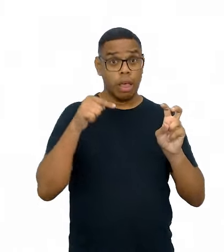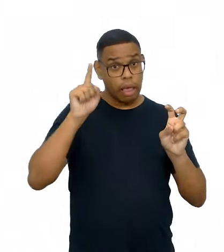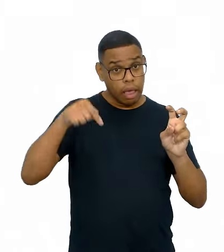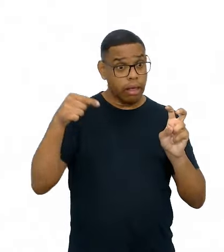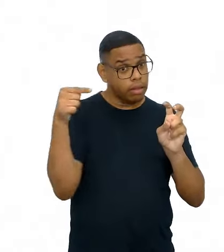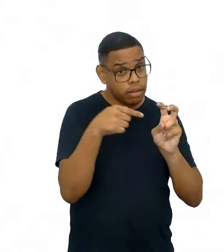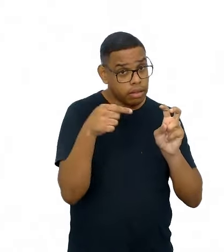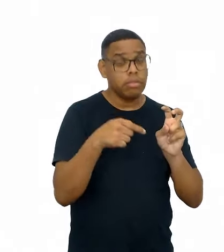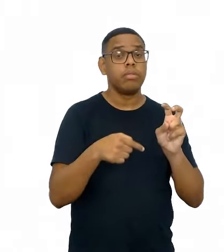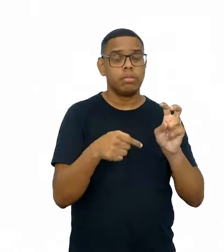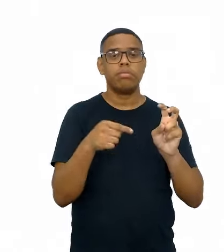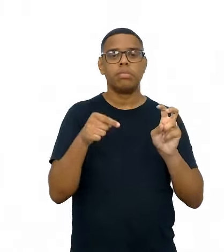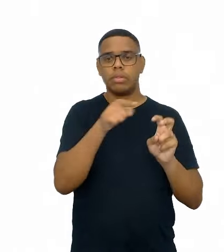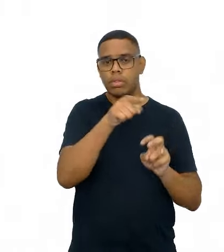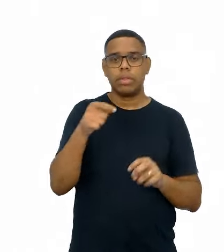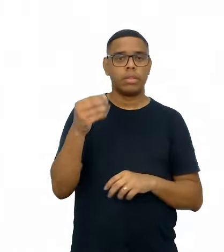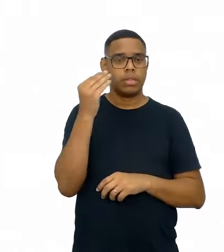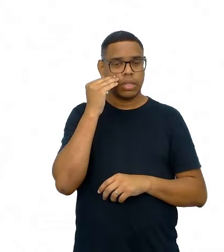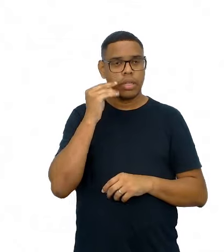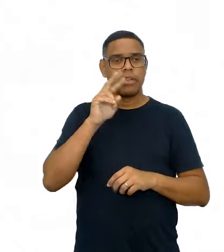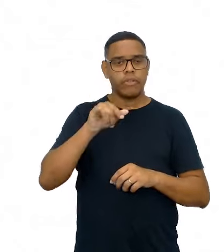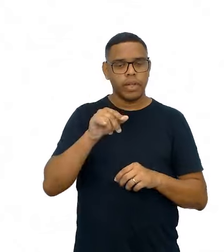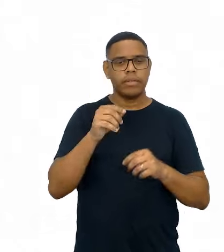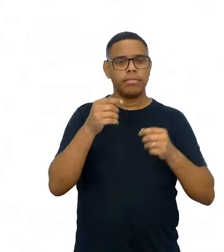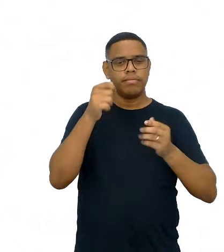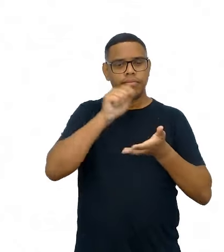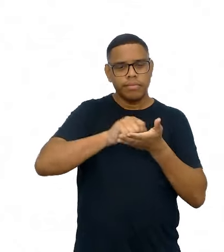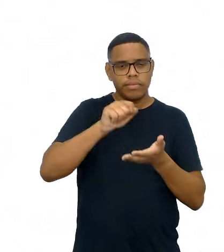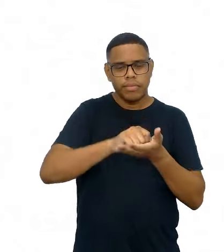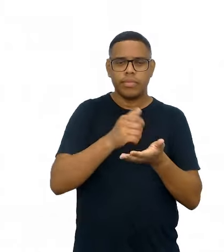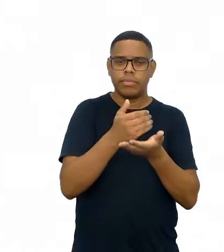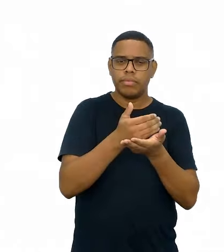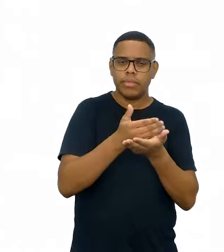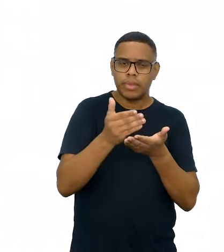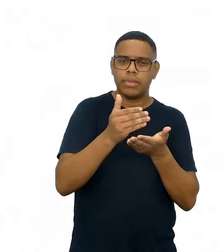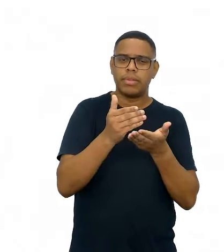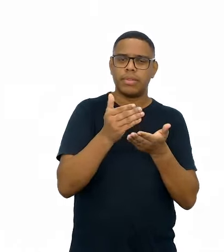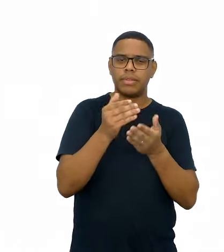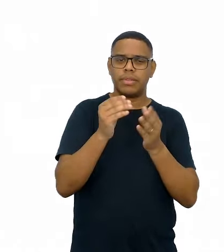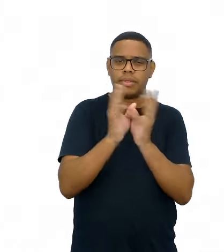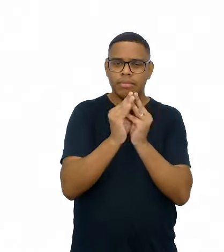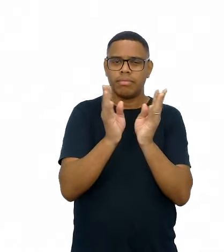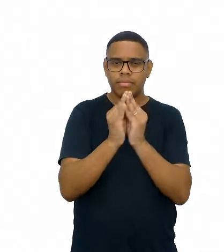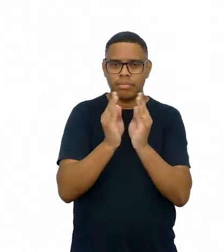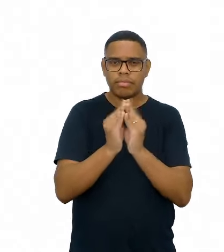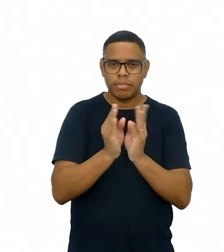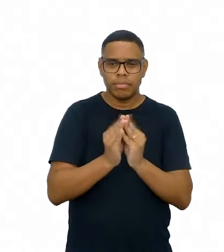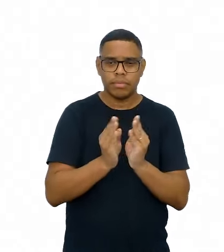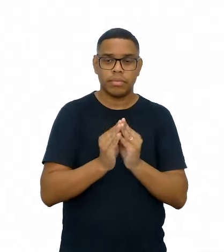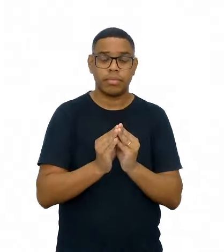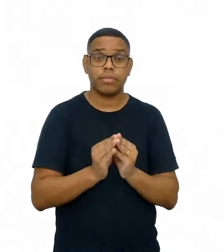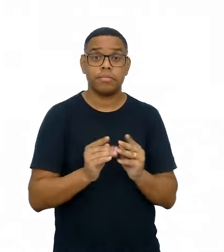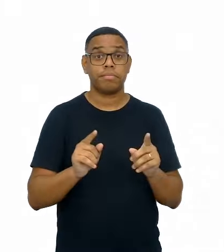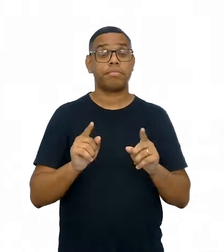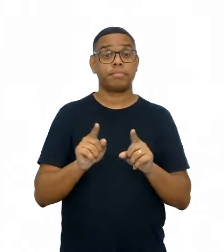E mais do que registrar o que eles ditam, vocês devem fazer perguntas que problematizem o